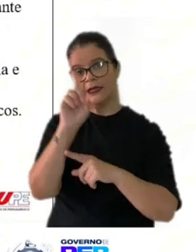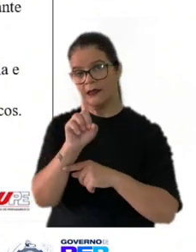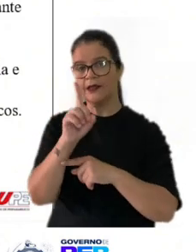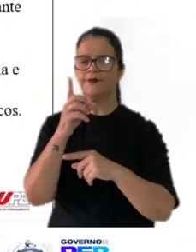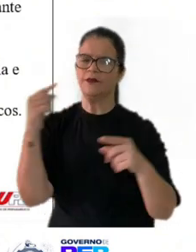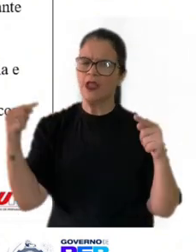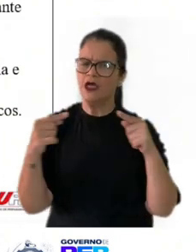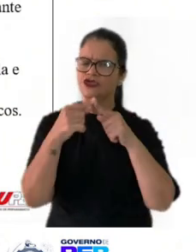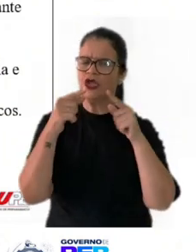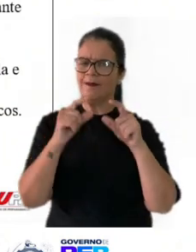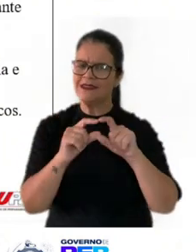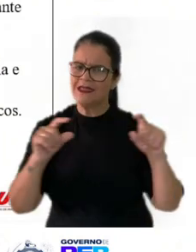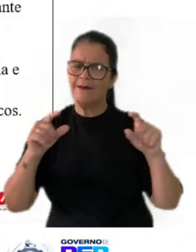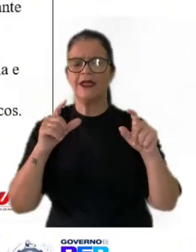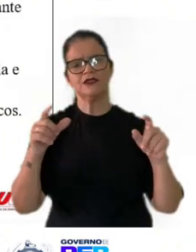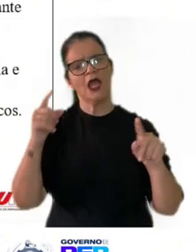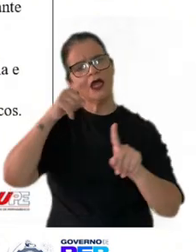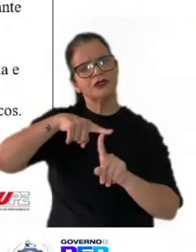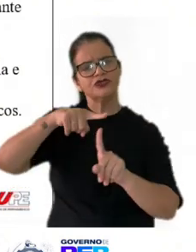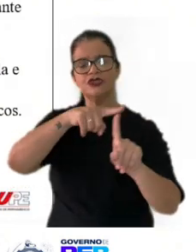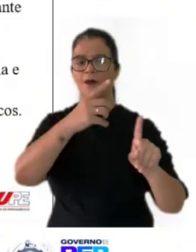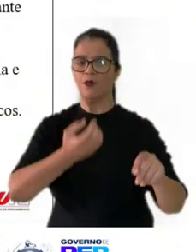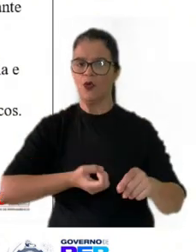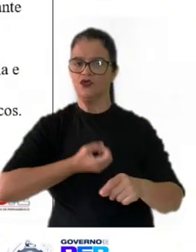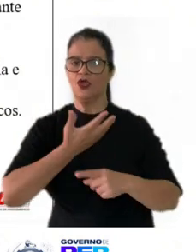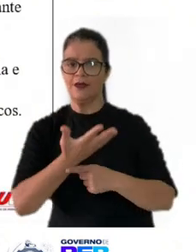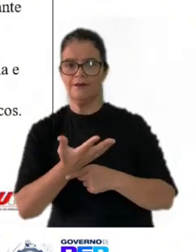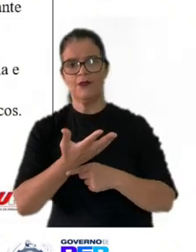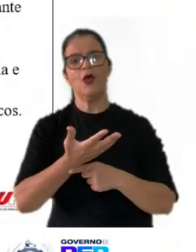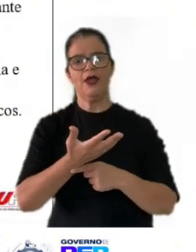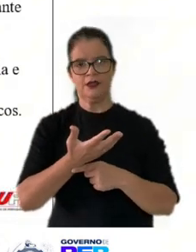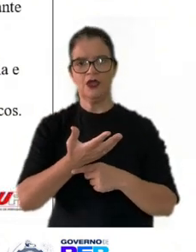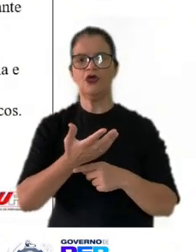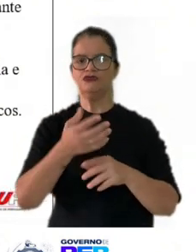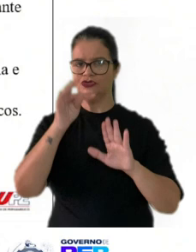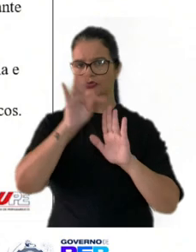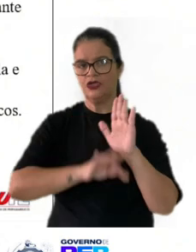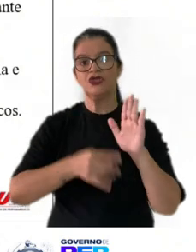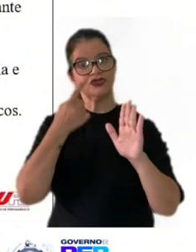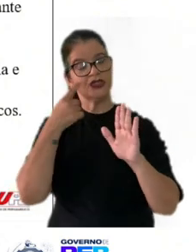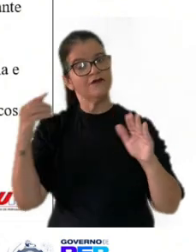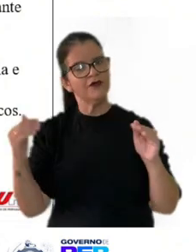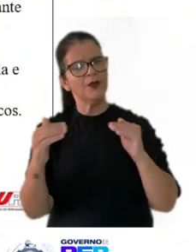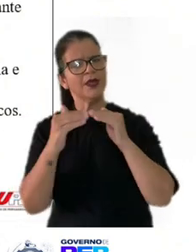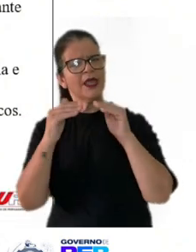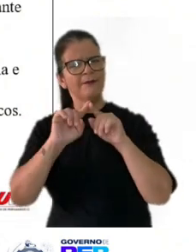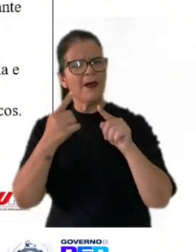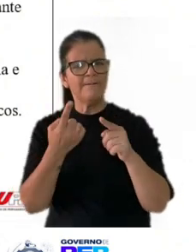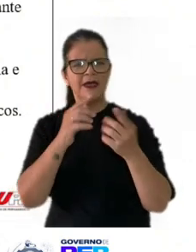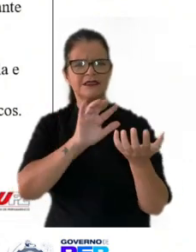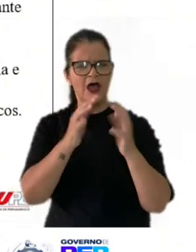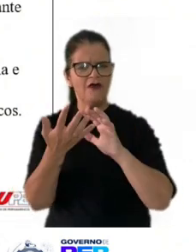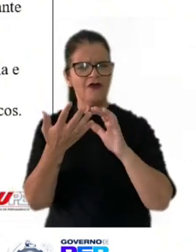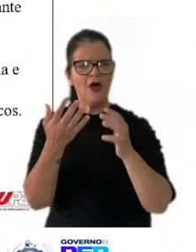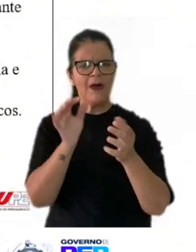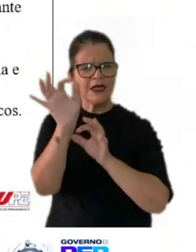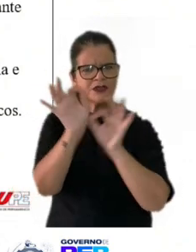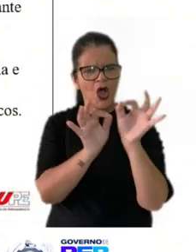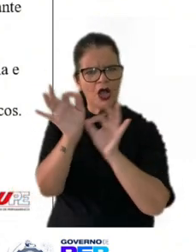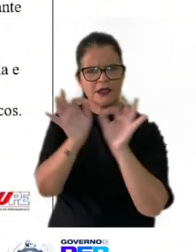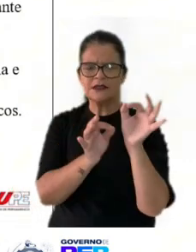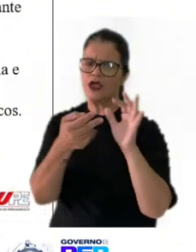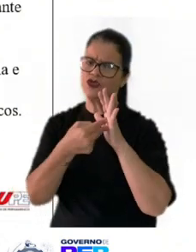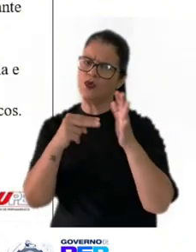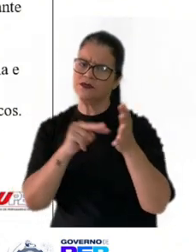métrica típicas de textos poéticos ora a gente viu que eles rimam mas a forma como eles são organizados ou seja a